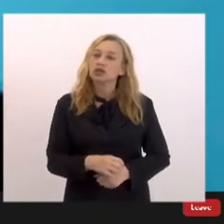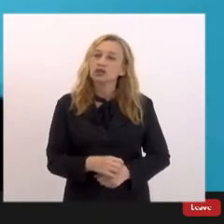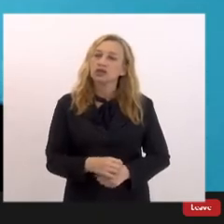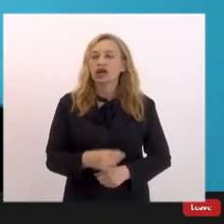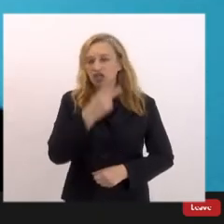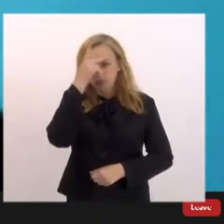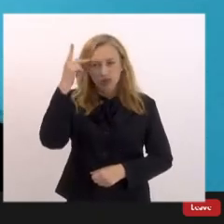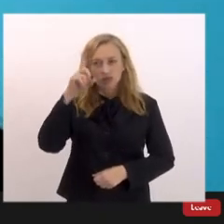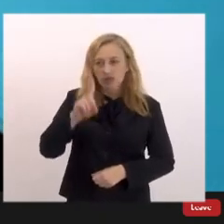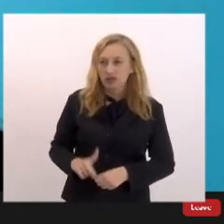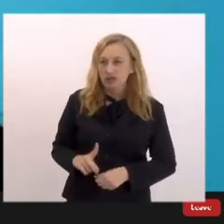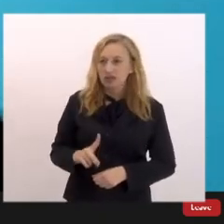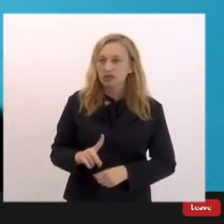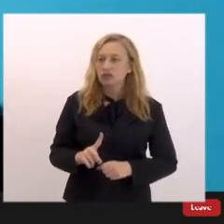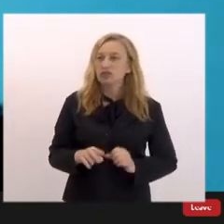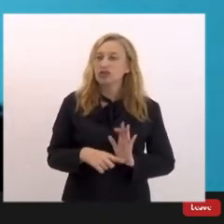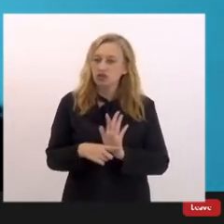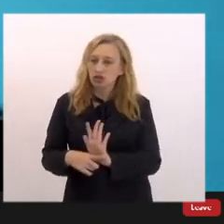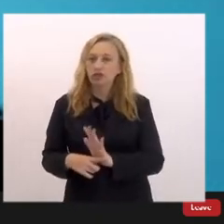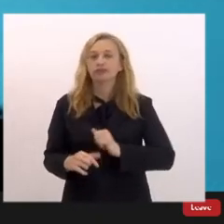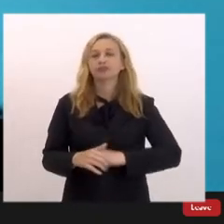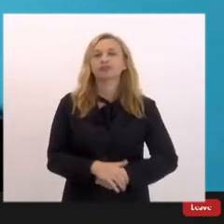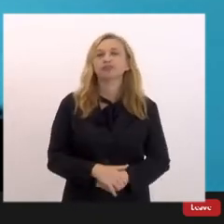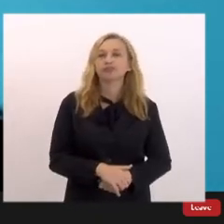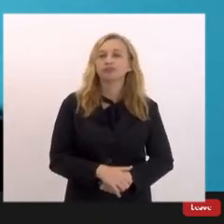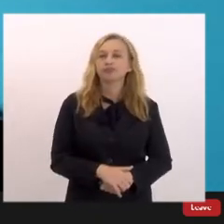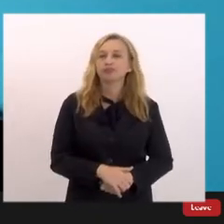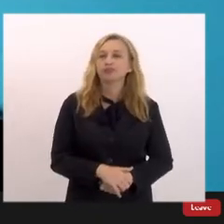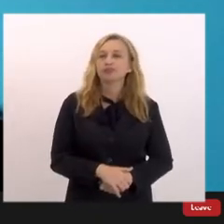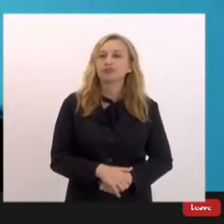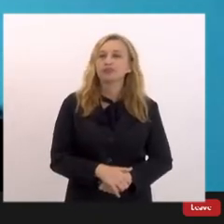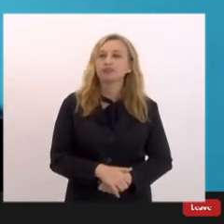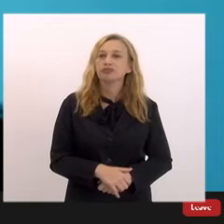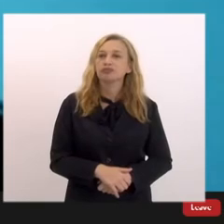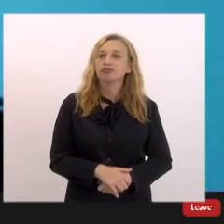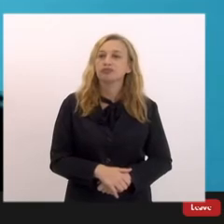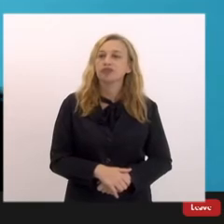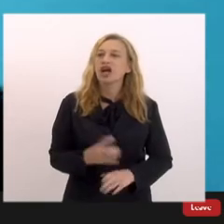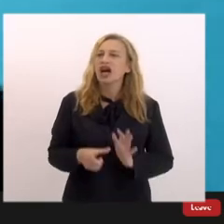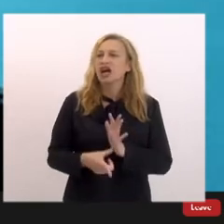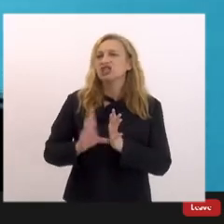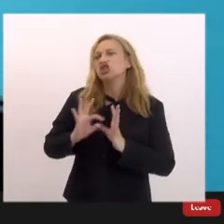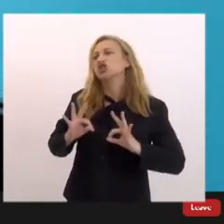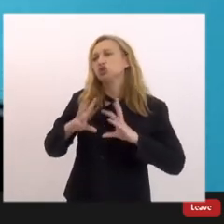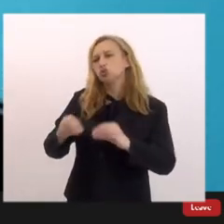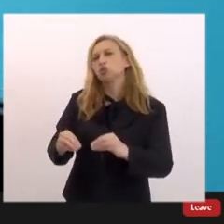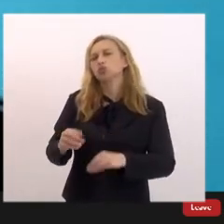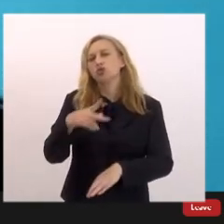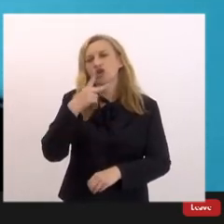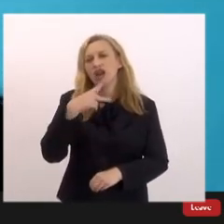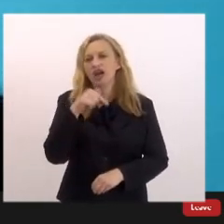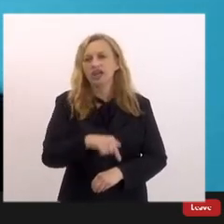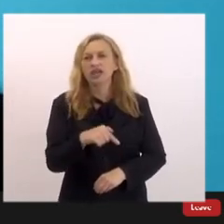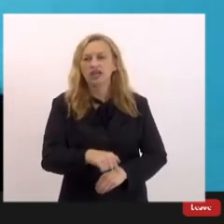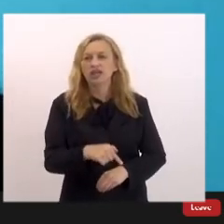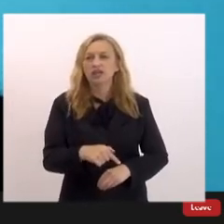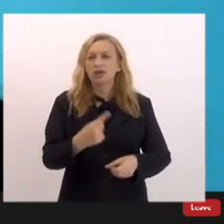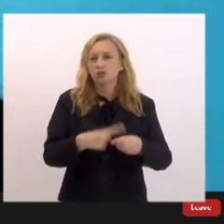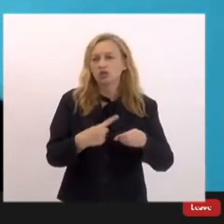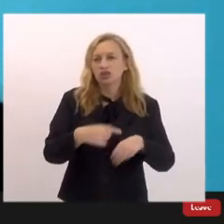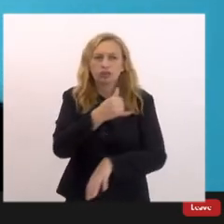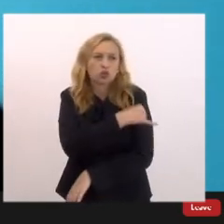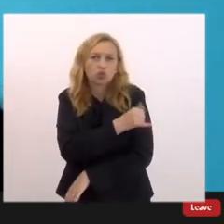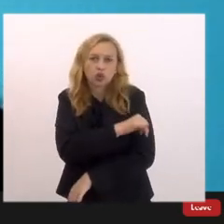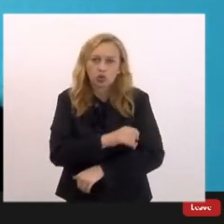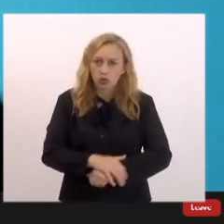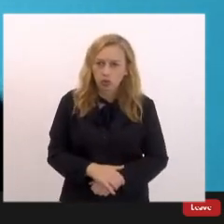com deficiência fossem atendidas. E eu vou, antes de mais nada, falar aqui sobre o município do Rio, que é